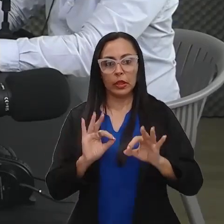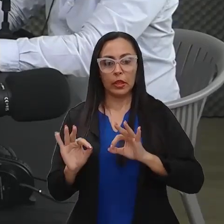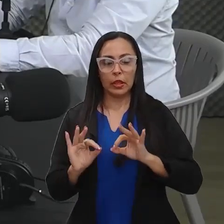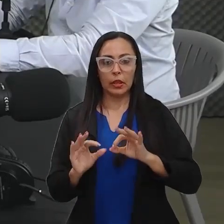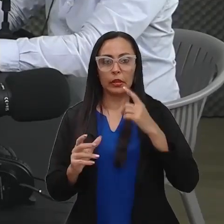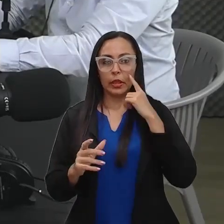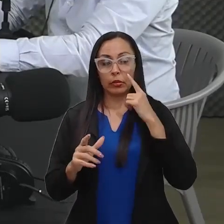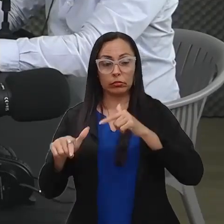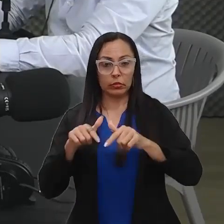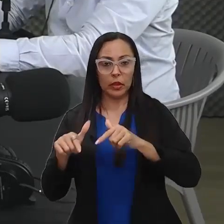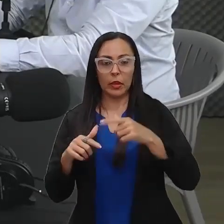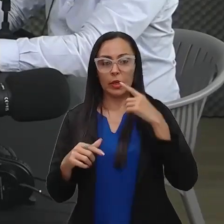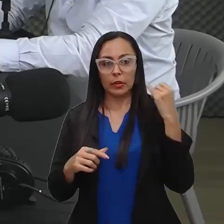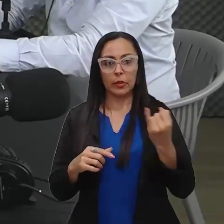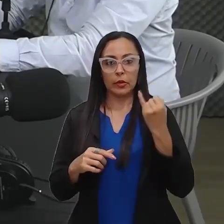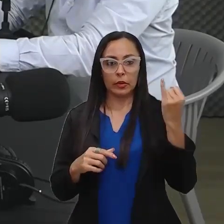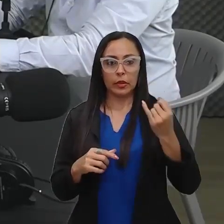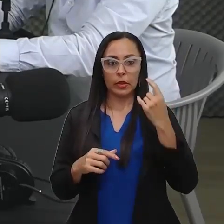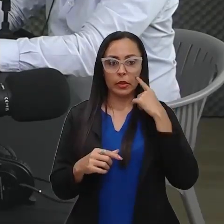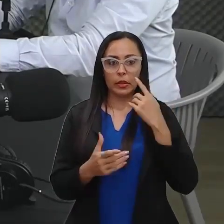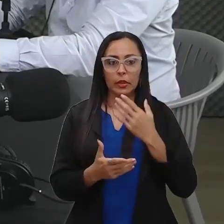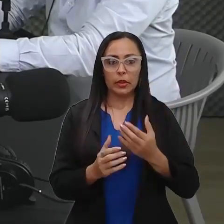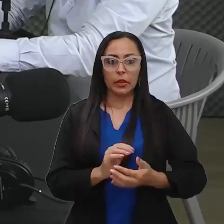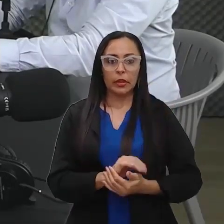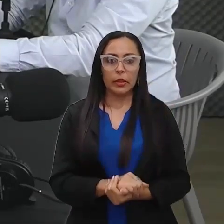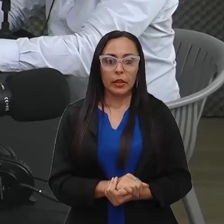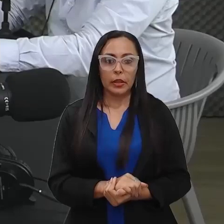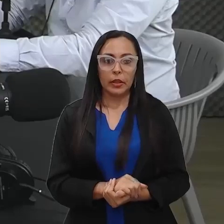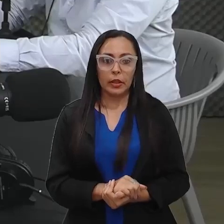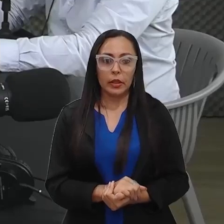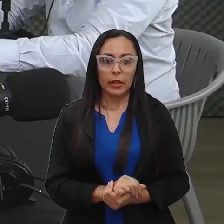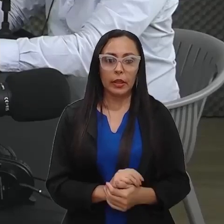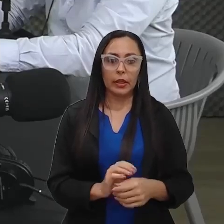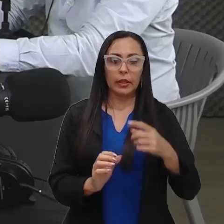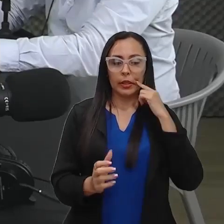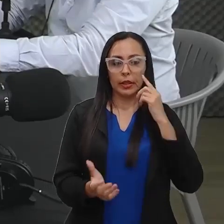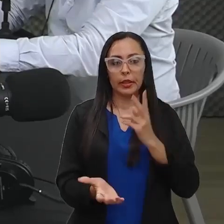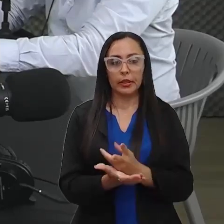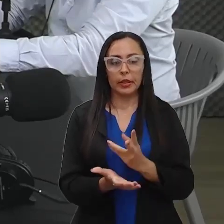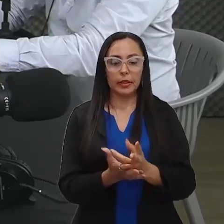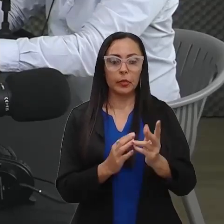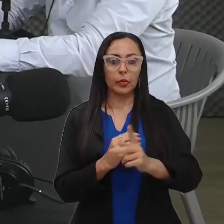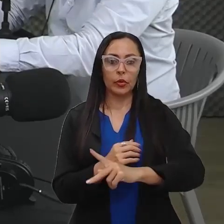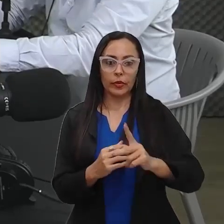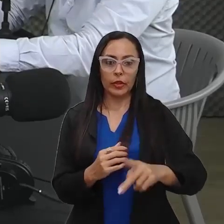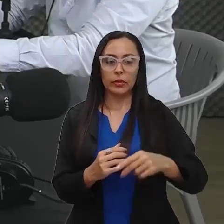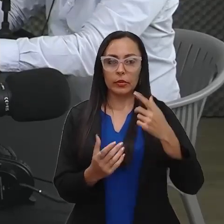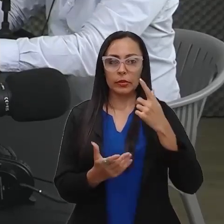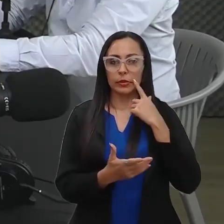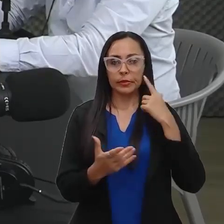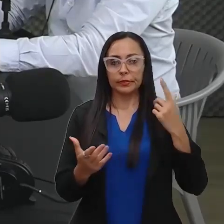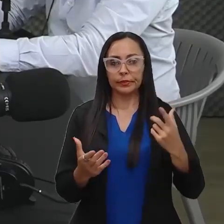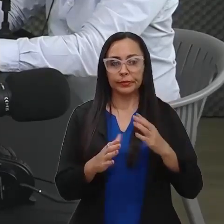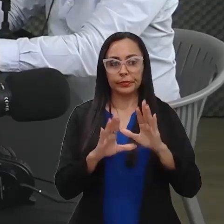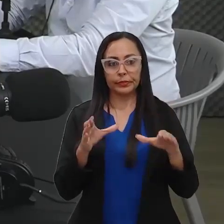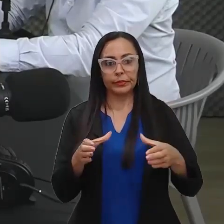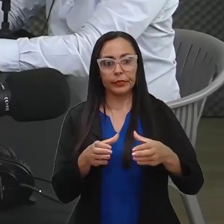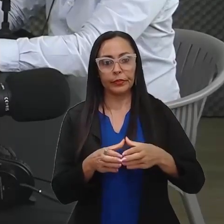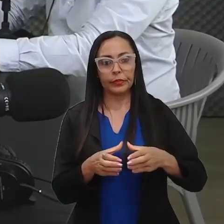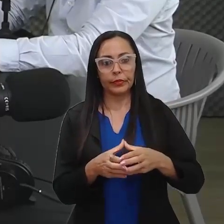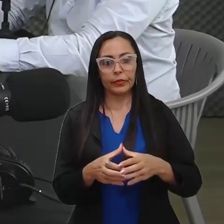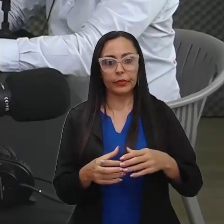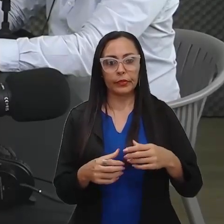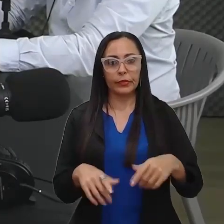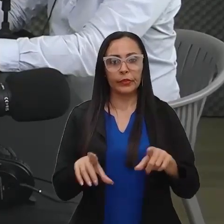importante nesse campo, fundou conosco a Escola de Conselho. Sim. E eu digo que ela é eterna professora da Escola de Conselho, ela ri bastante, né? Porque